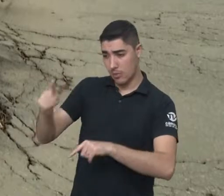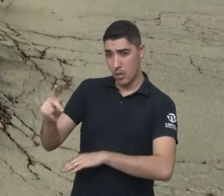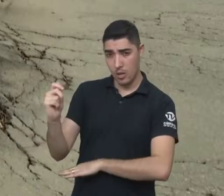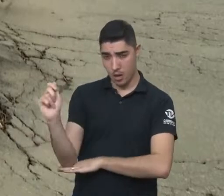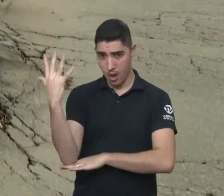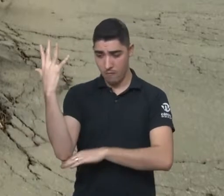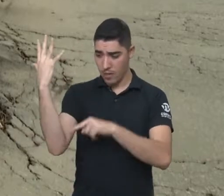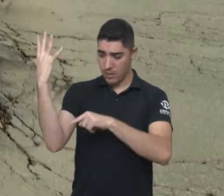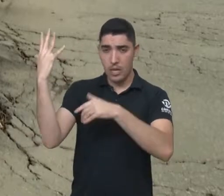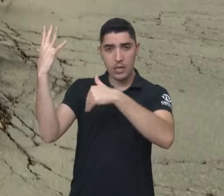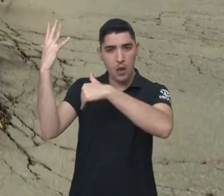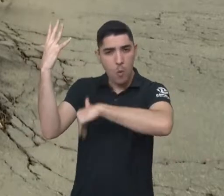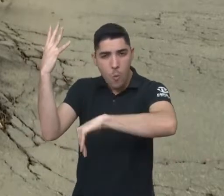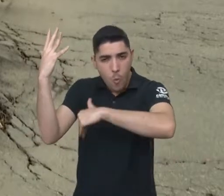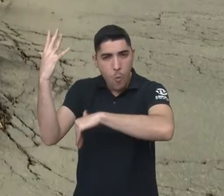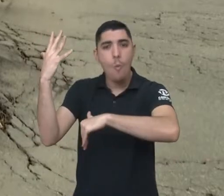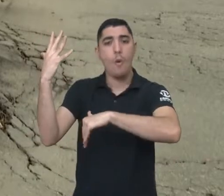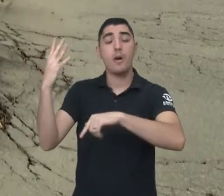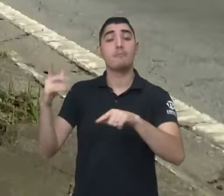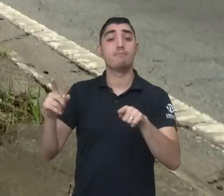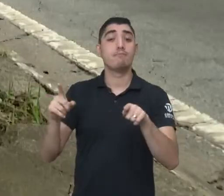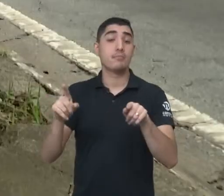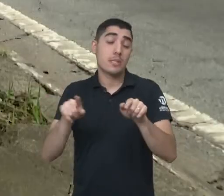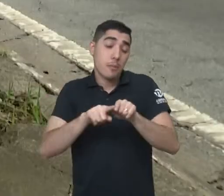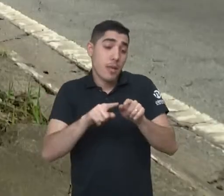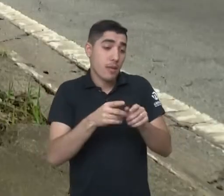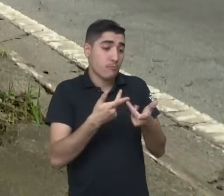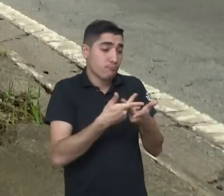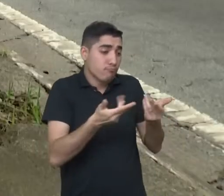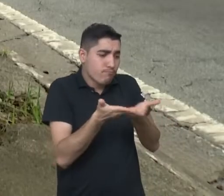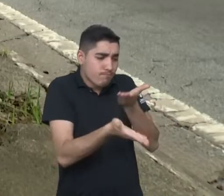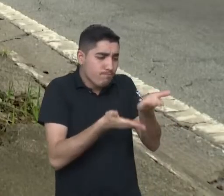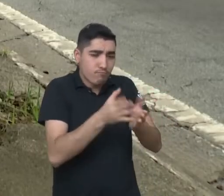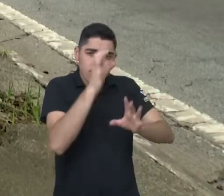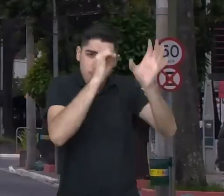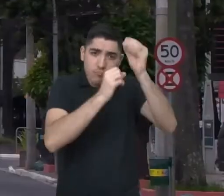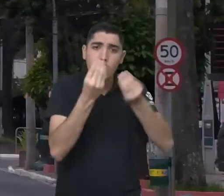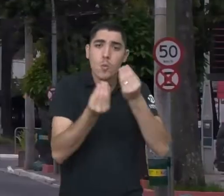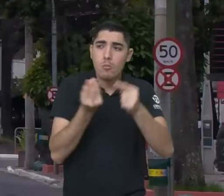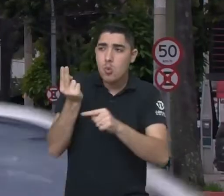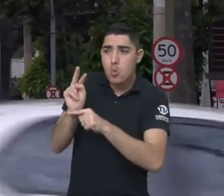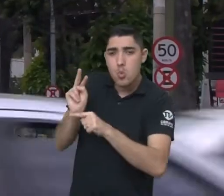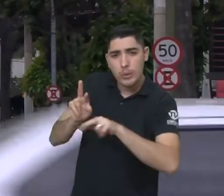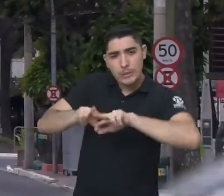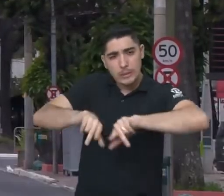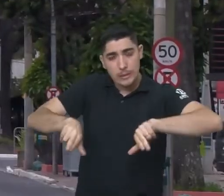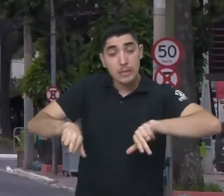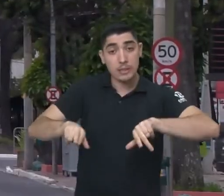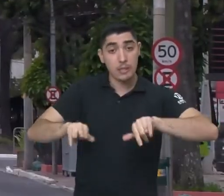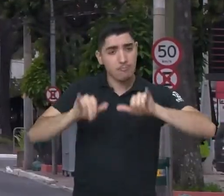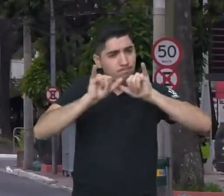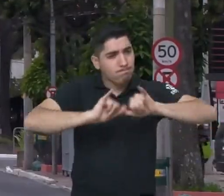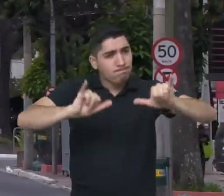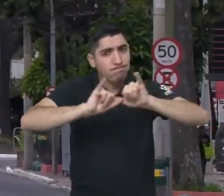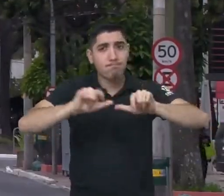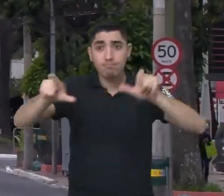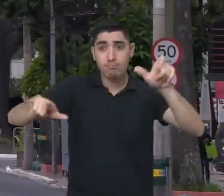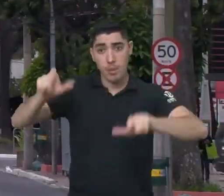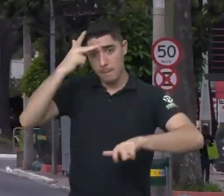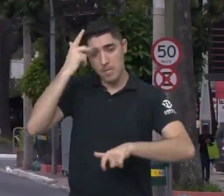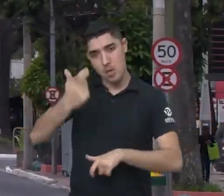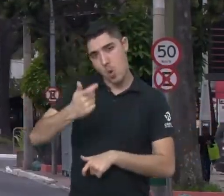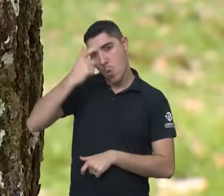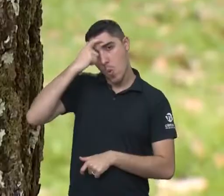das árvores localizadas em vias públicas, ações de educação ambiental e o trabalho de comunicação para conscientizar